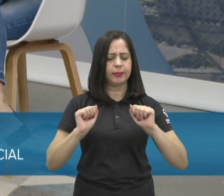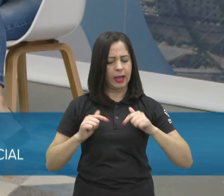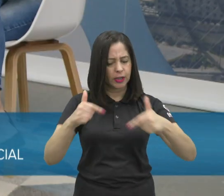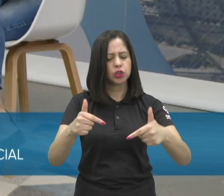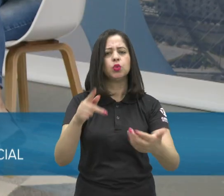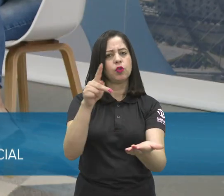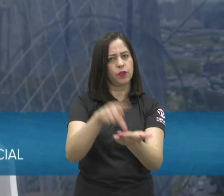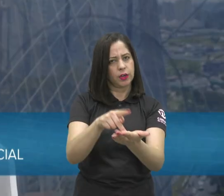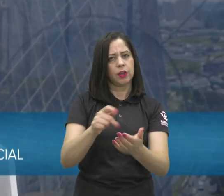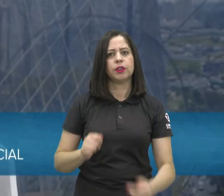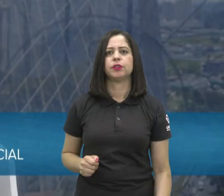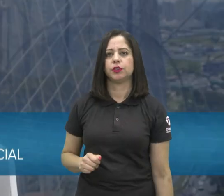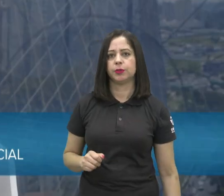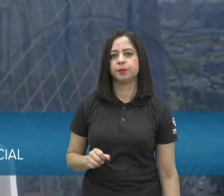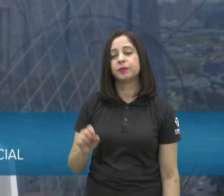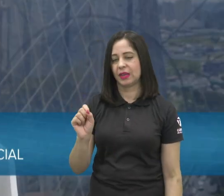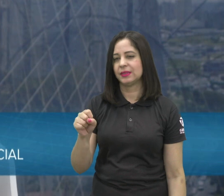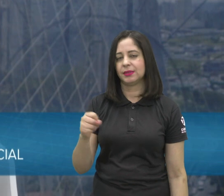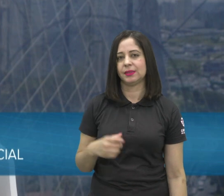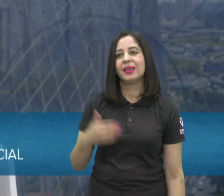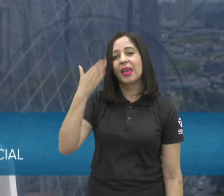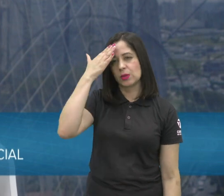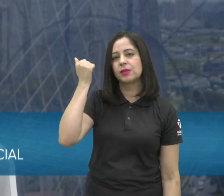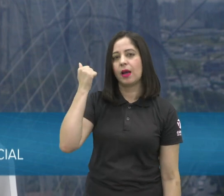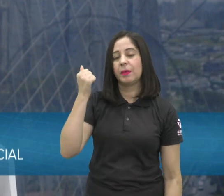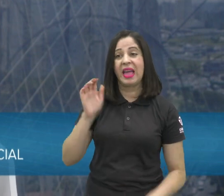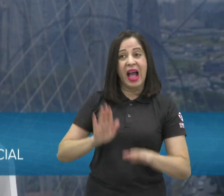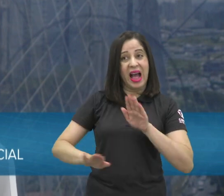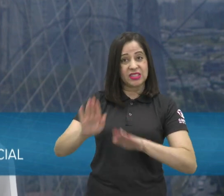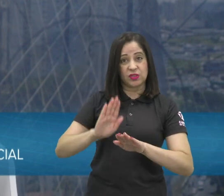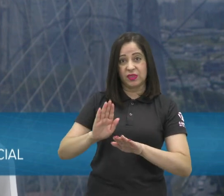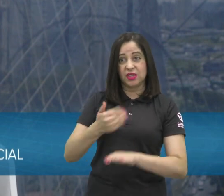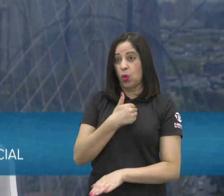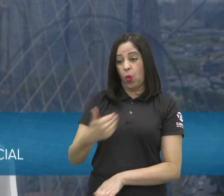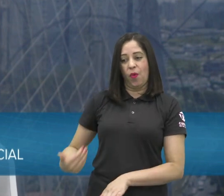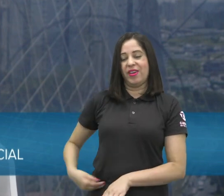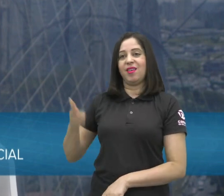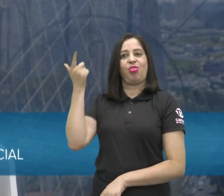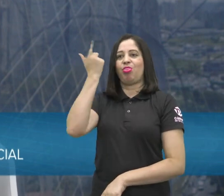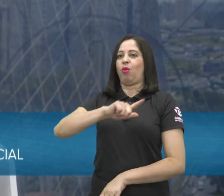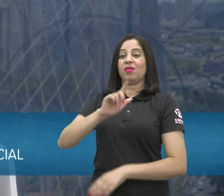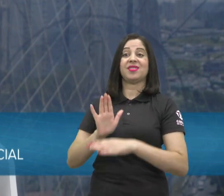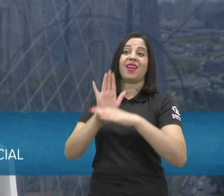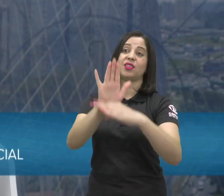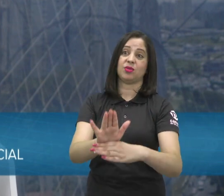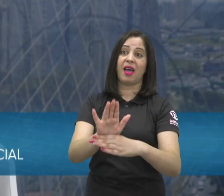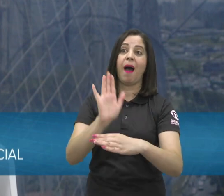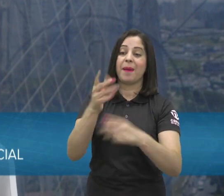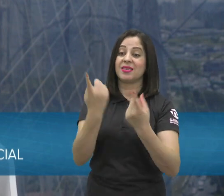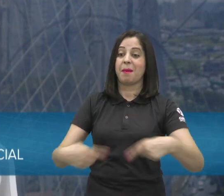sim. A gente sabe que quando o poder público ele não chega e vem através das ONGs, a gente tem trabalhos